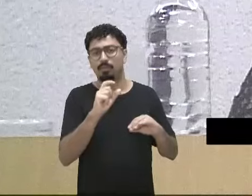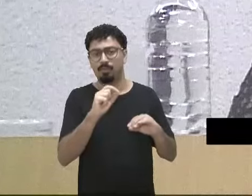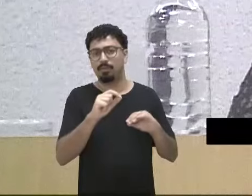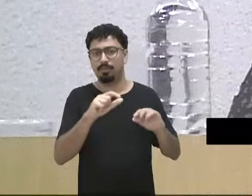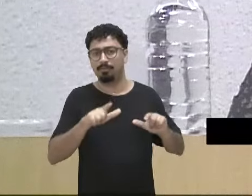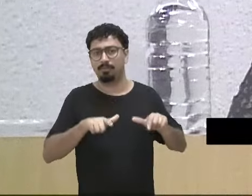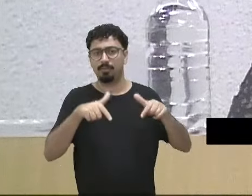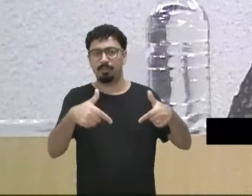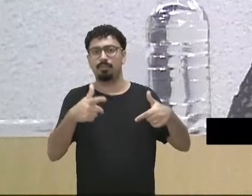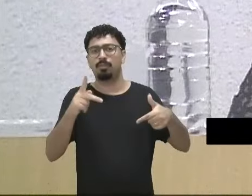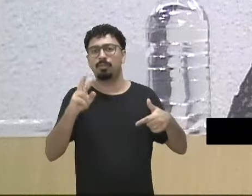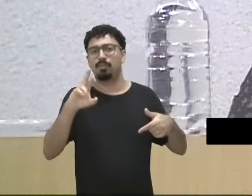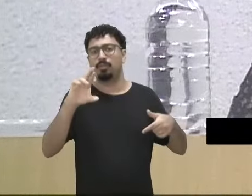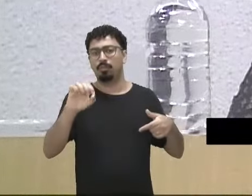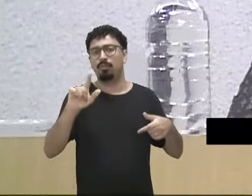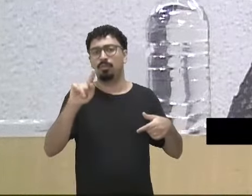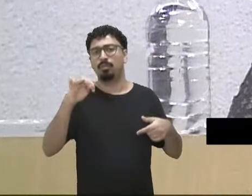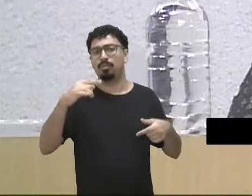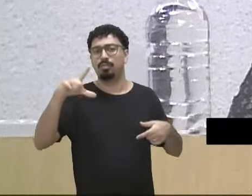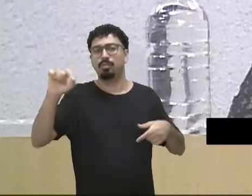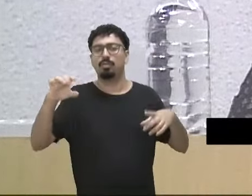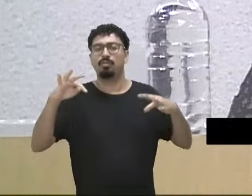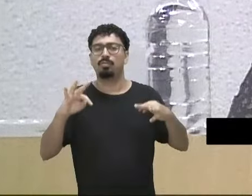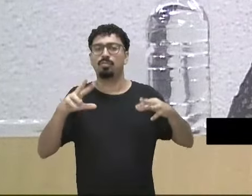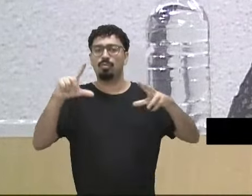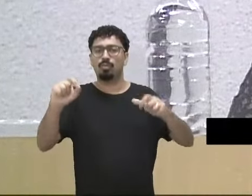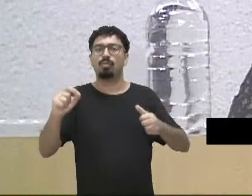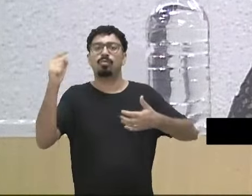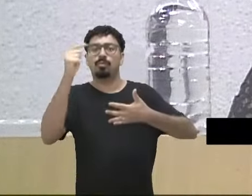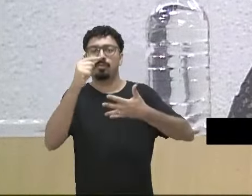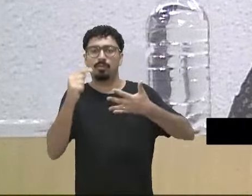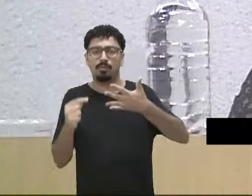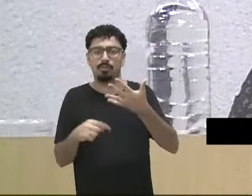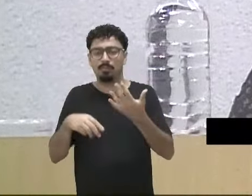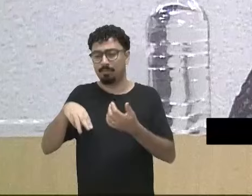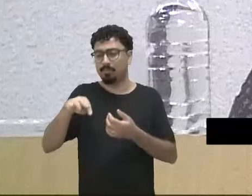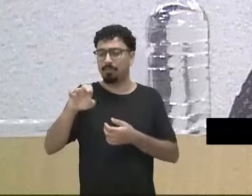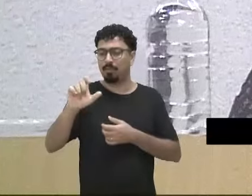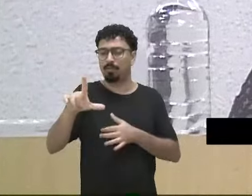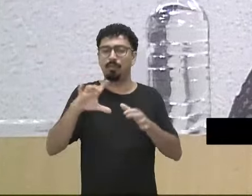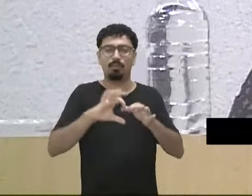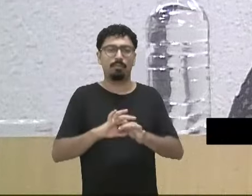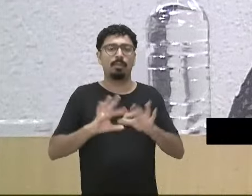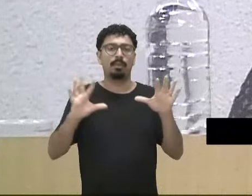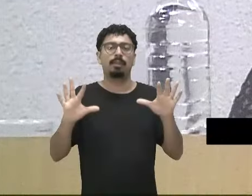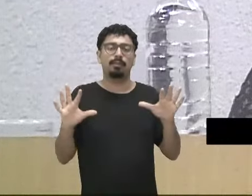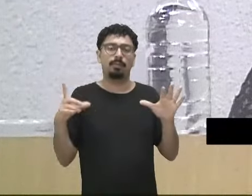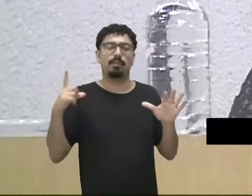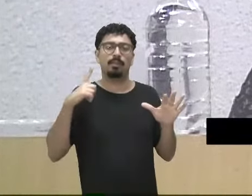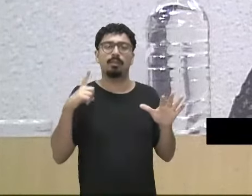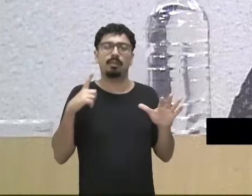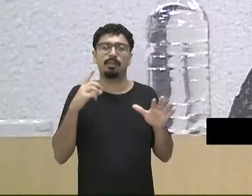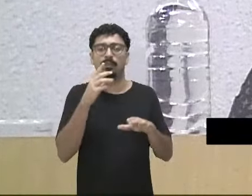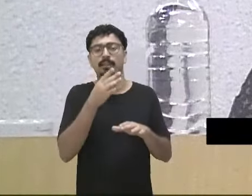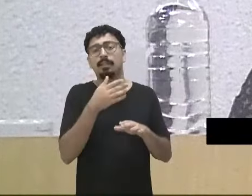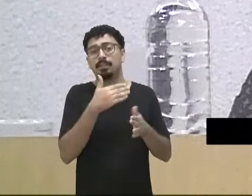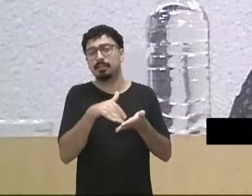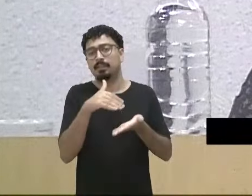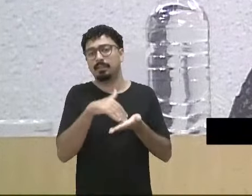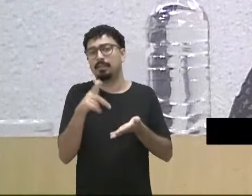para o progestão. Dentre todos os itens que tem lá, esse manual do progestão, ele é público. Quem desejar entrar na Secretaria de Previdência